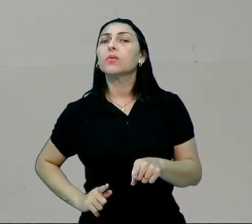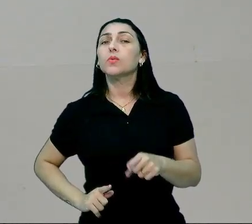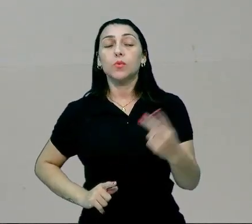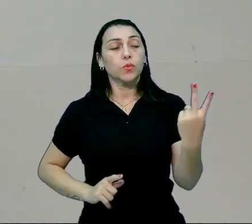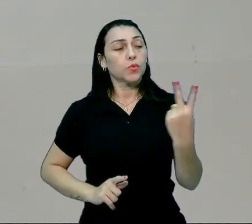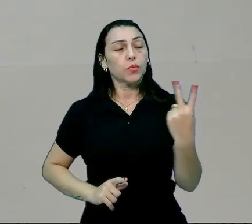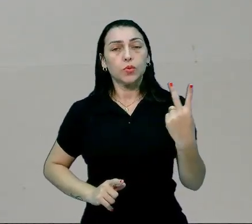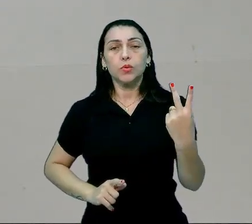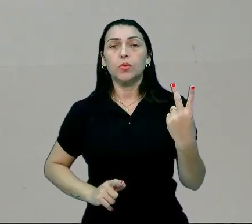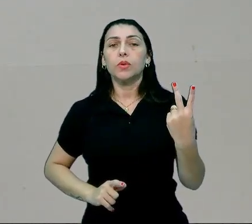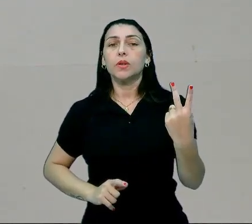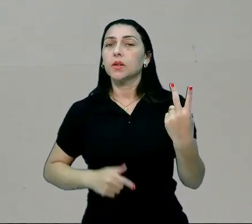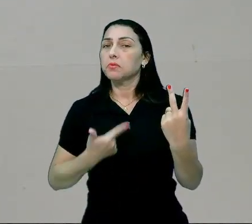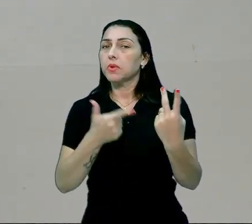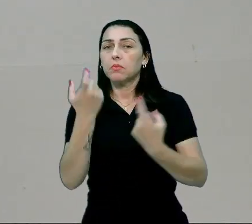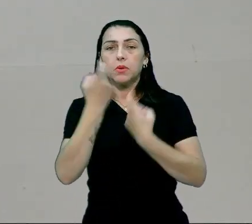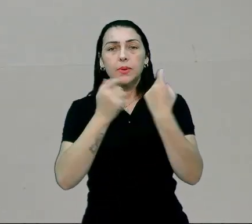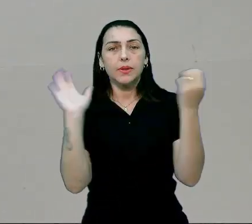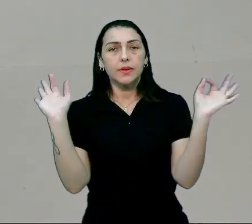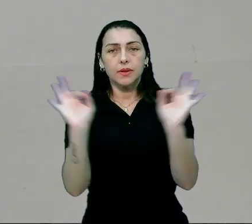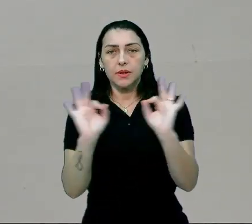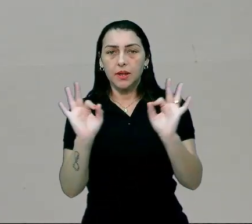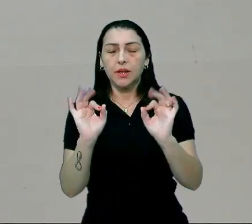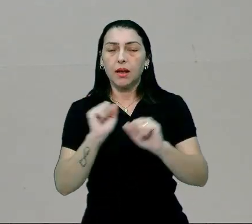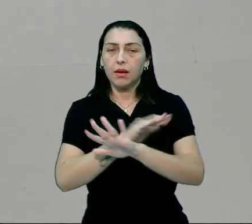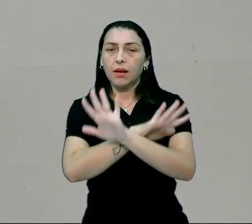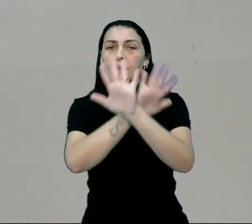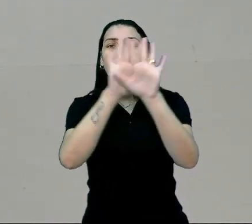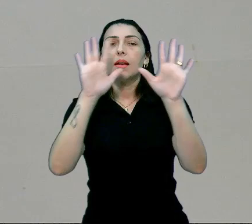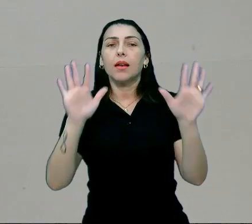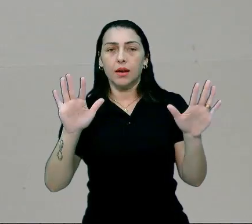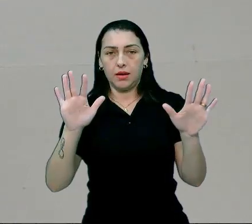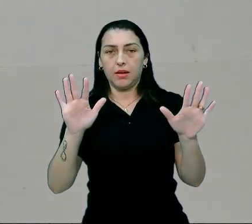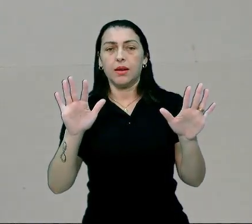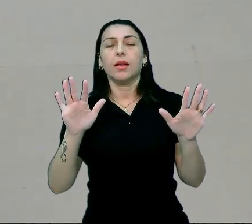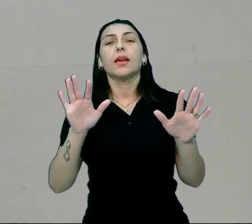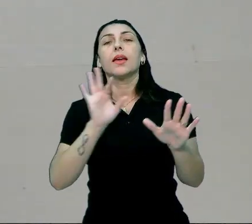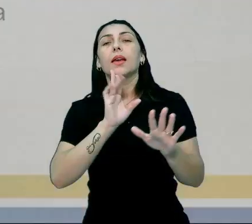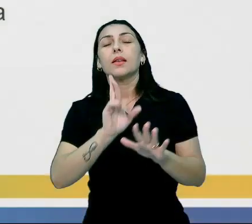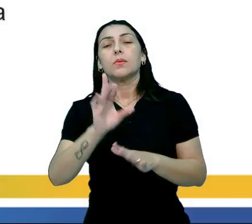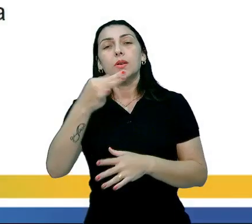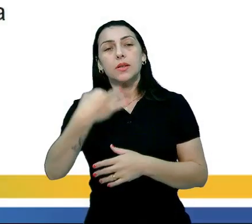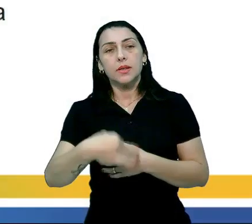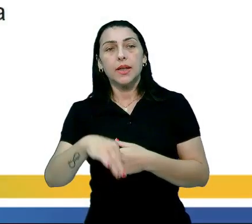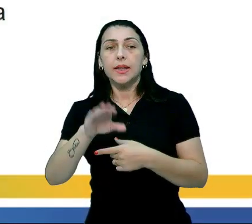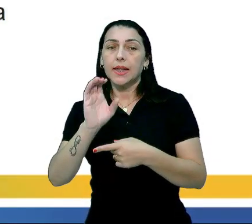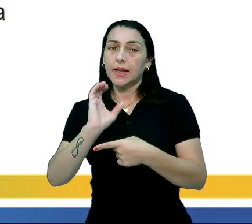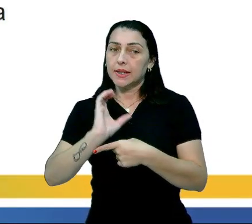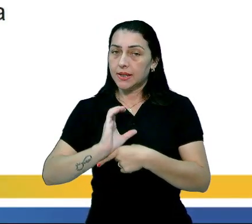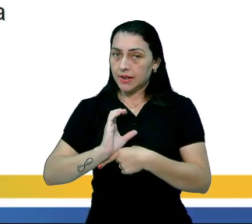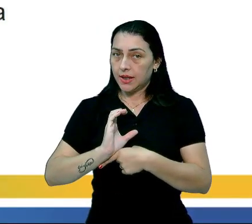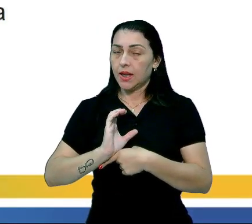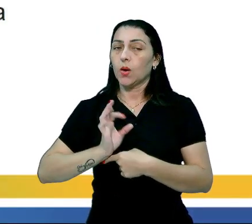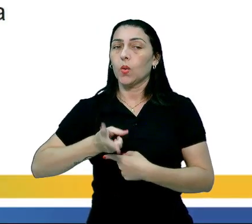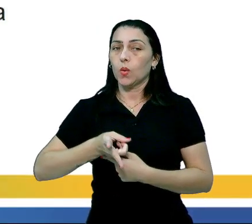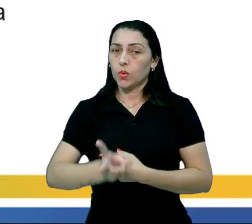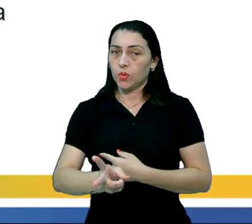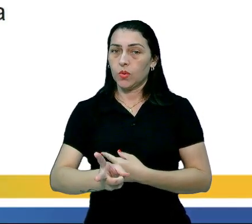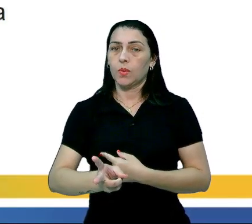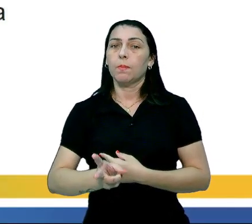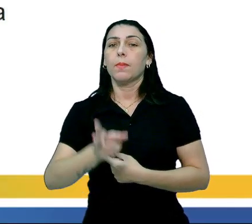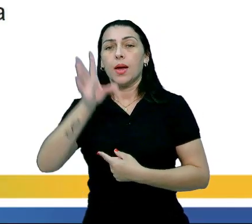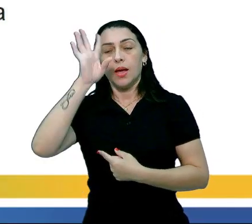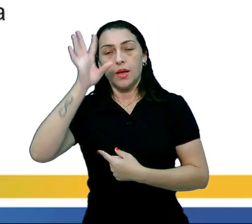banqueiros como do governo. Então, assim, está muito claro que a alternativa correta seria essa. E aí ele continua,